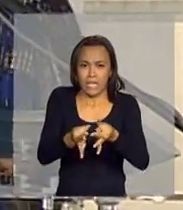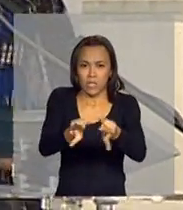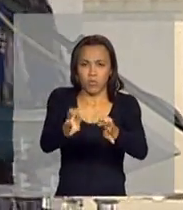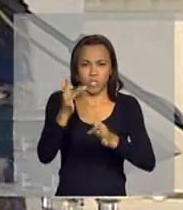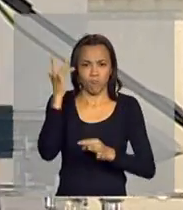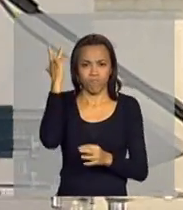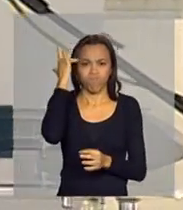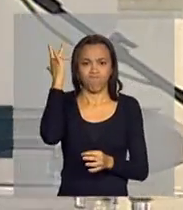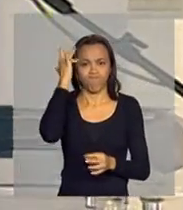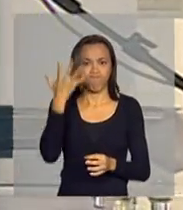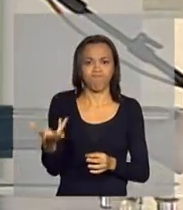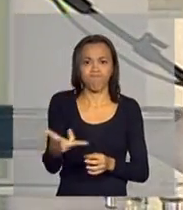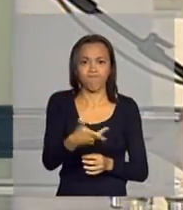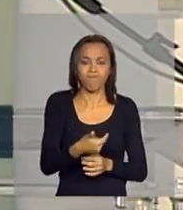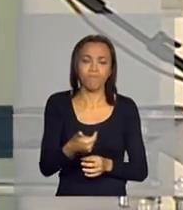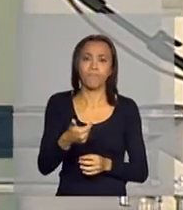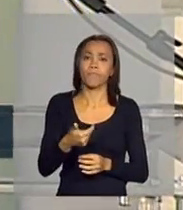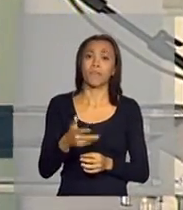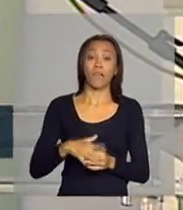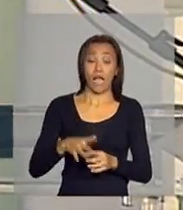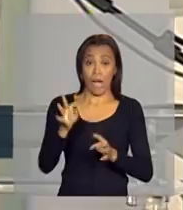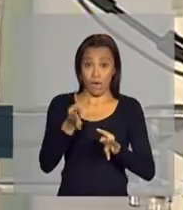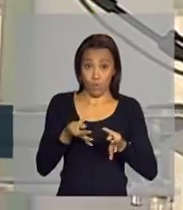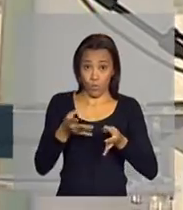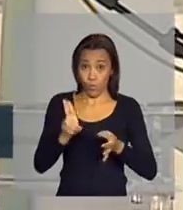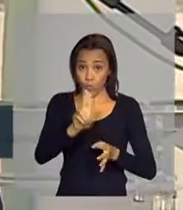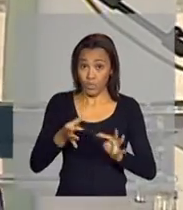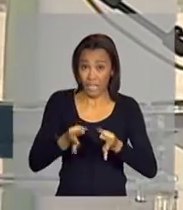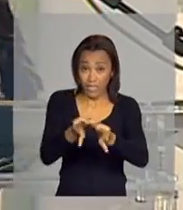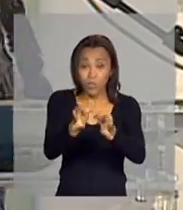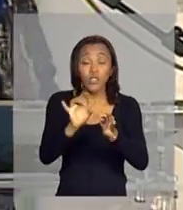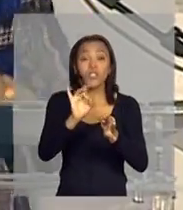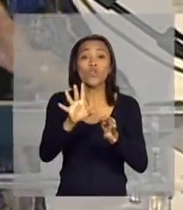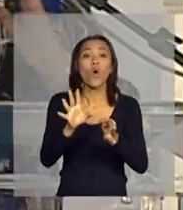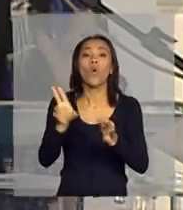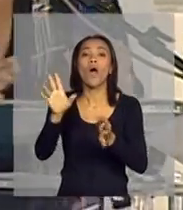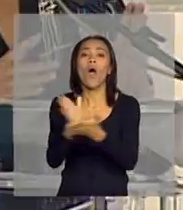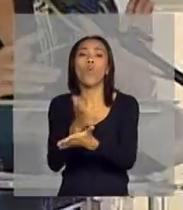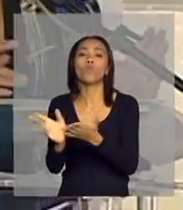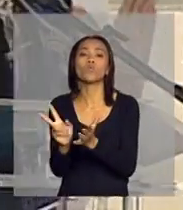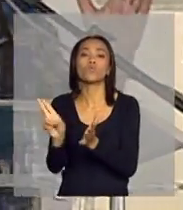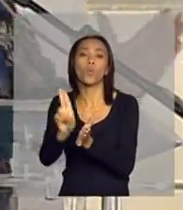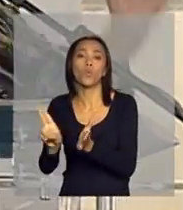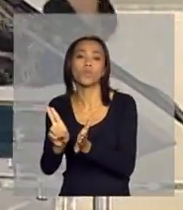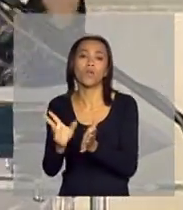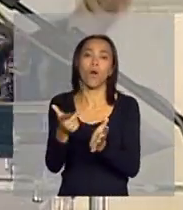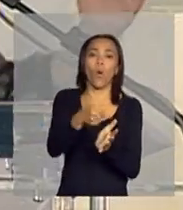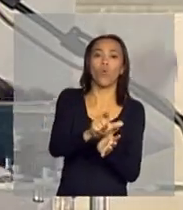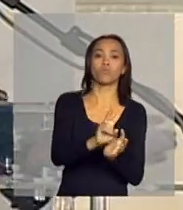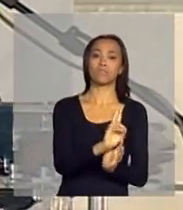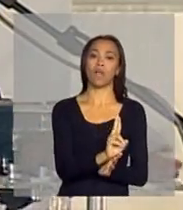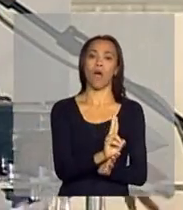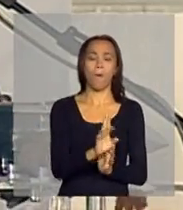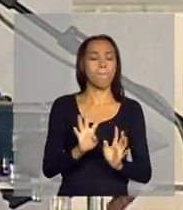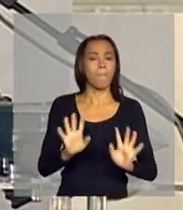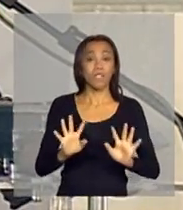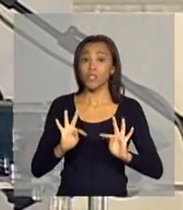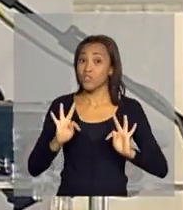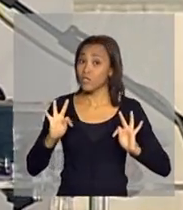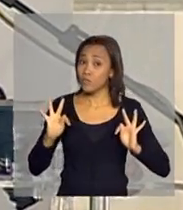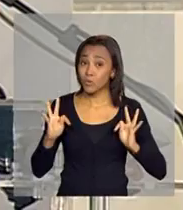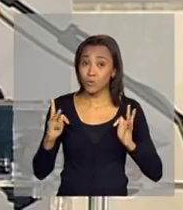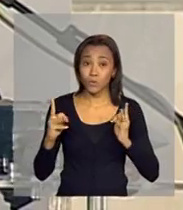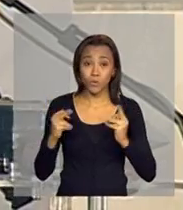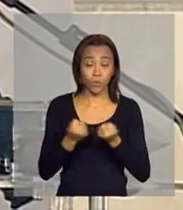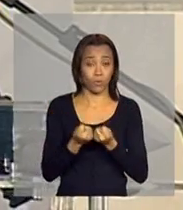de ponta não é e não pode ser restrita a alguns. Ela tem de estar em todos os setores da